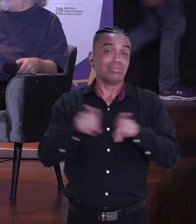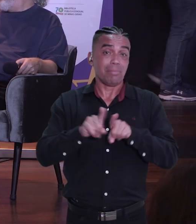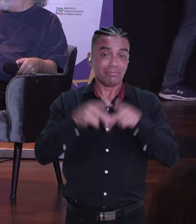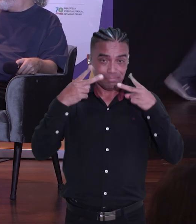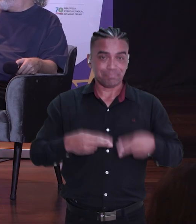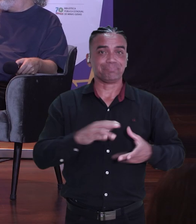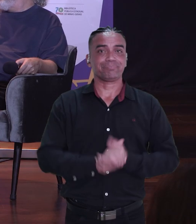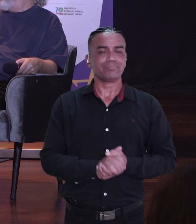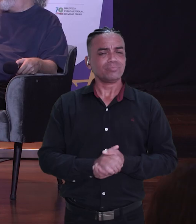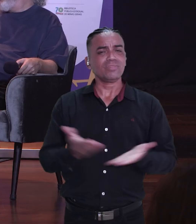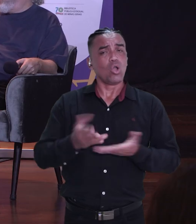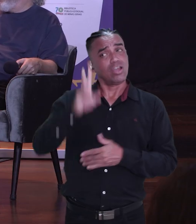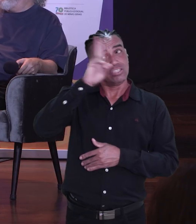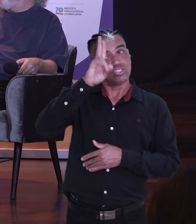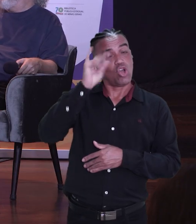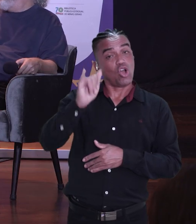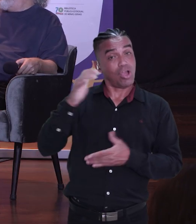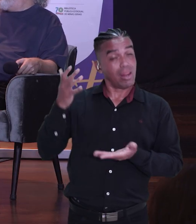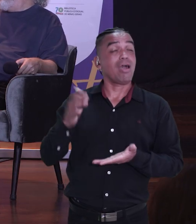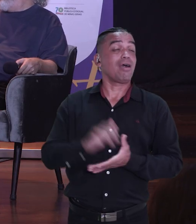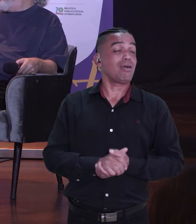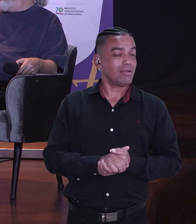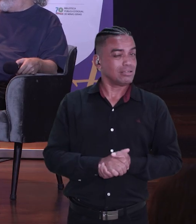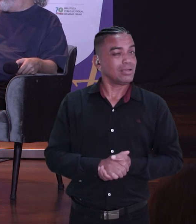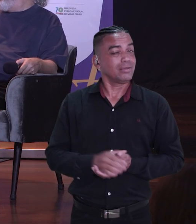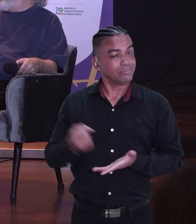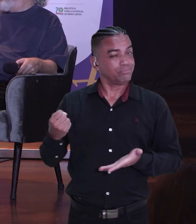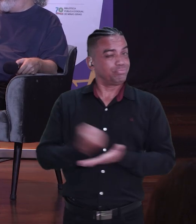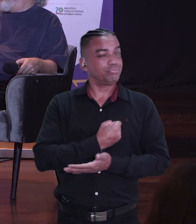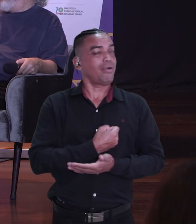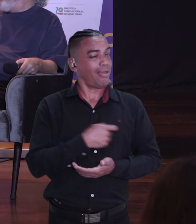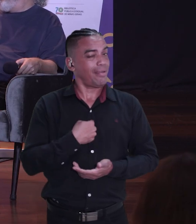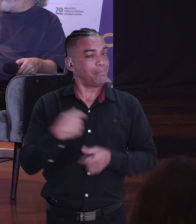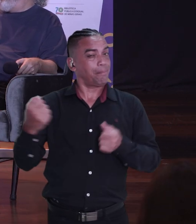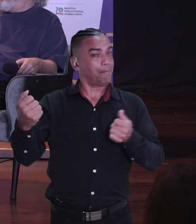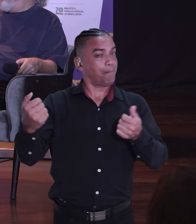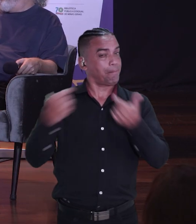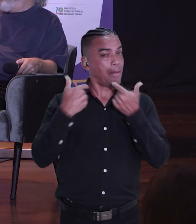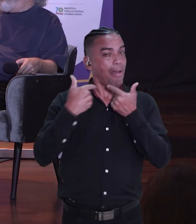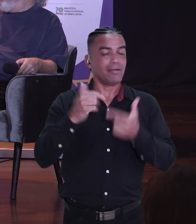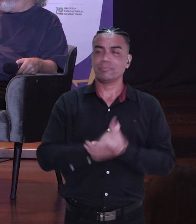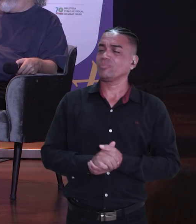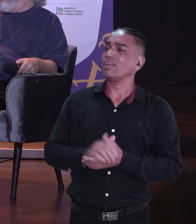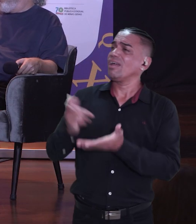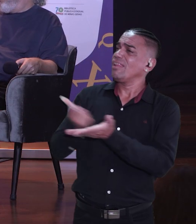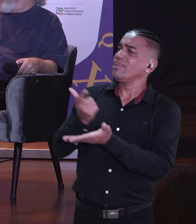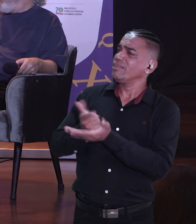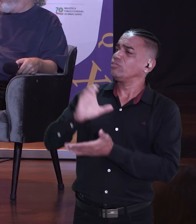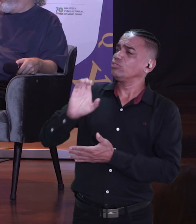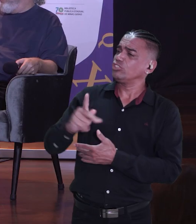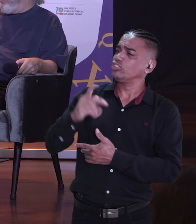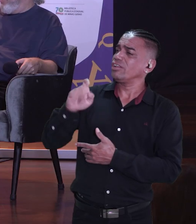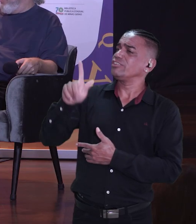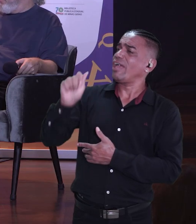curioso isso, né? Agora conta a história do golpe baixo que ele me deu. O Chega de Saudade é um